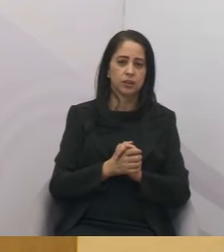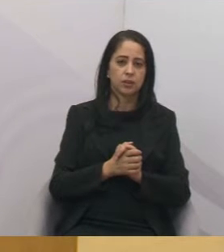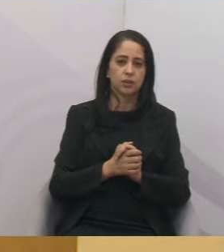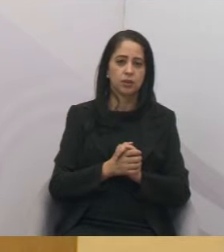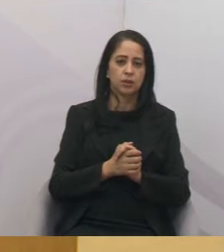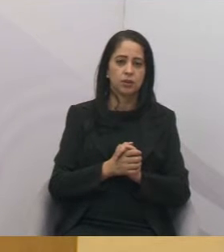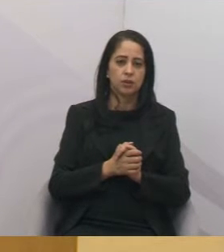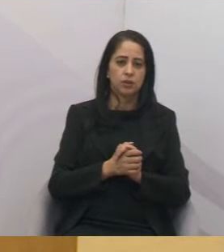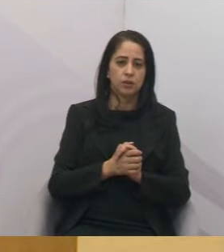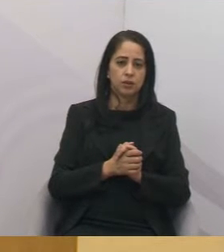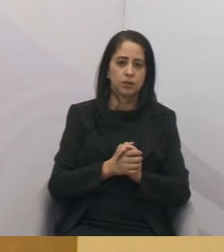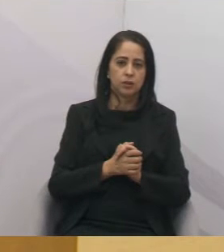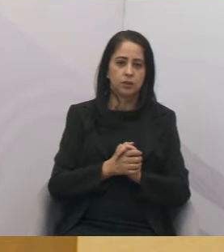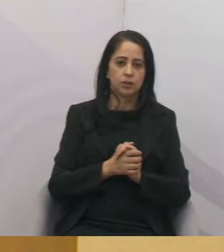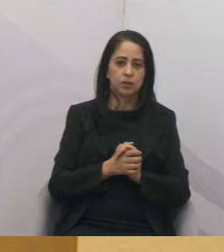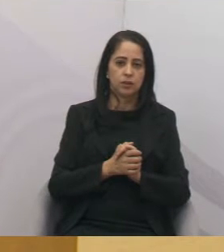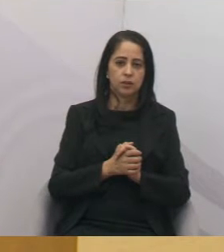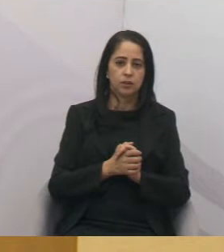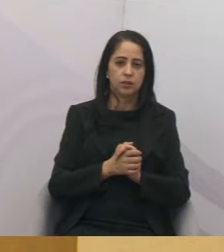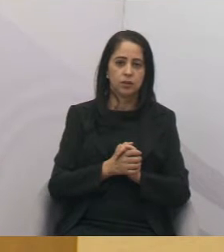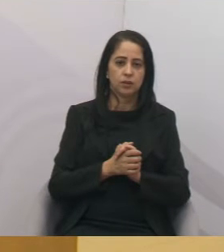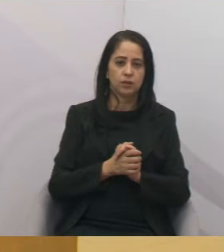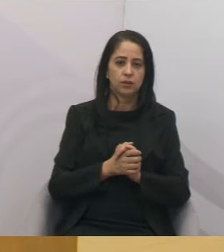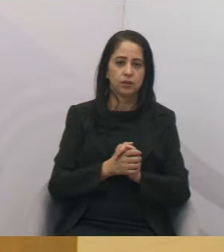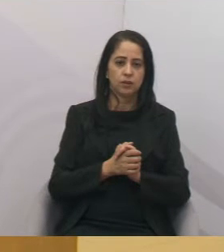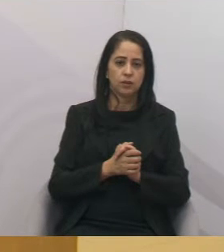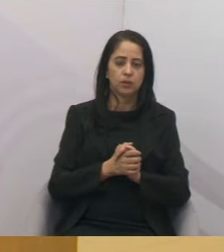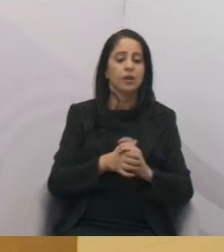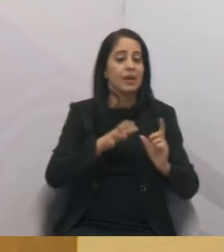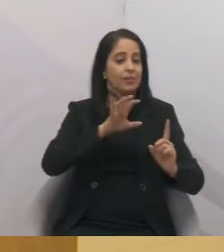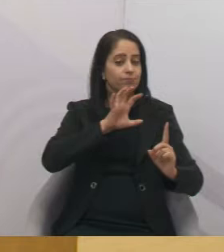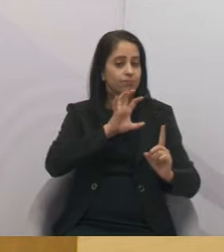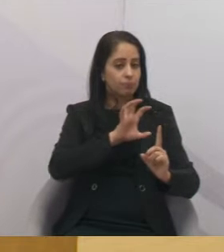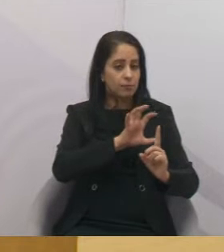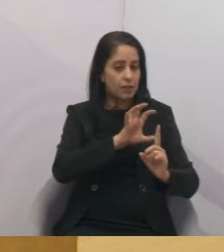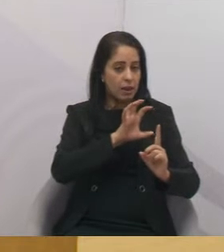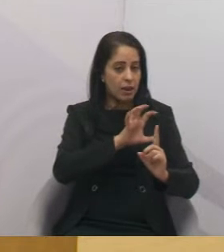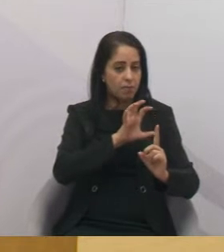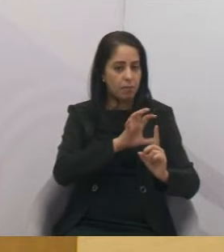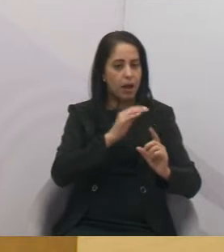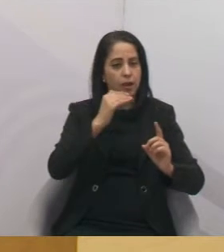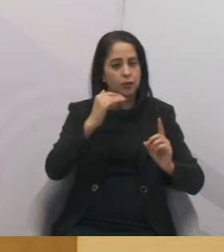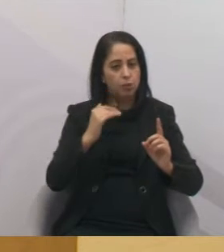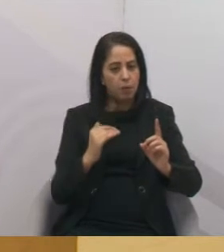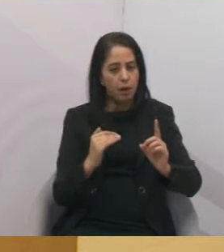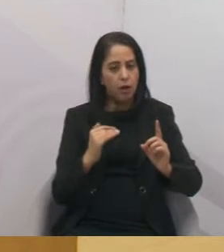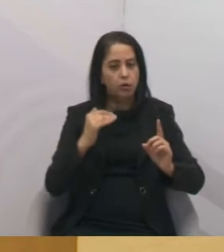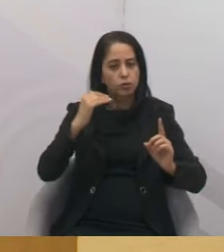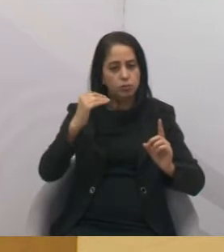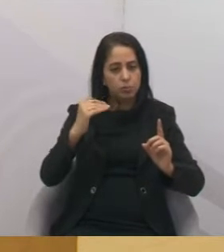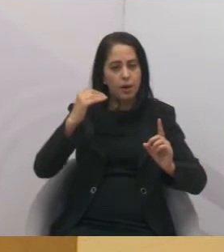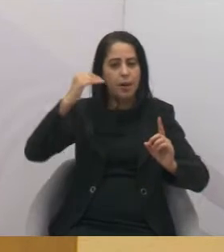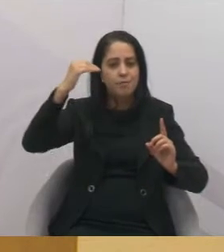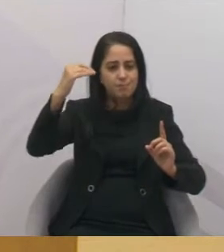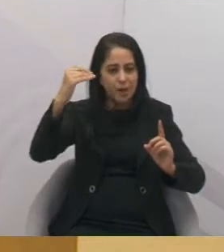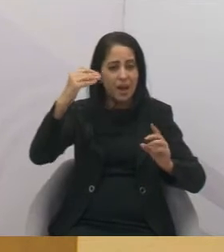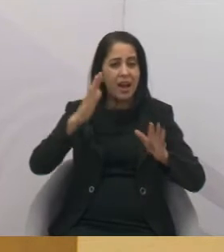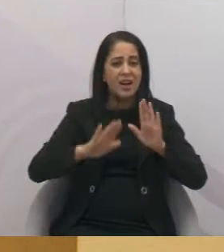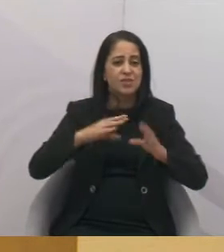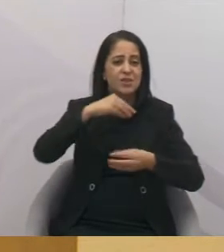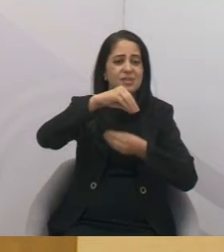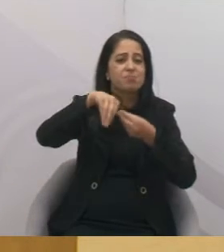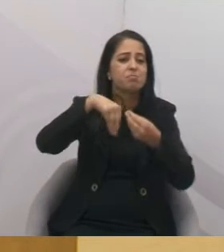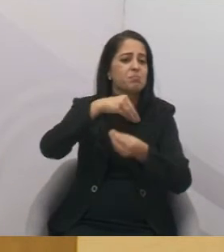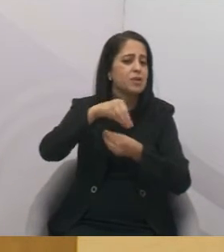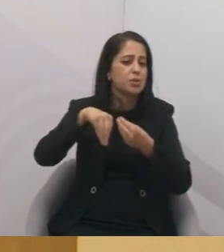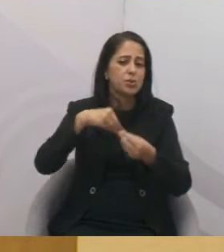médio e alto impacto, todos acabam se misturando e, com isso, o